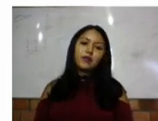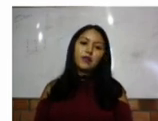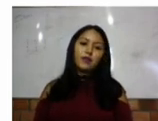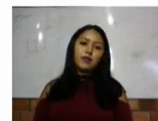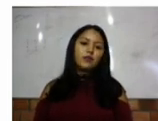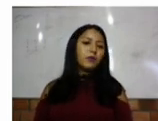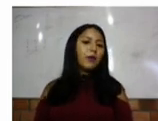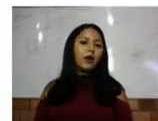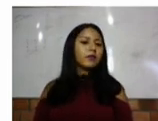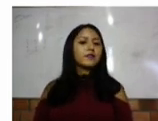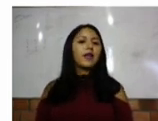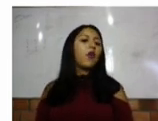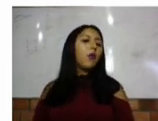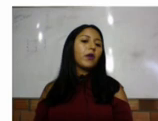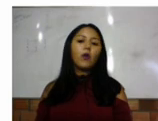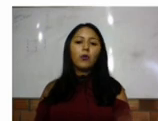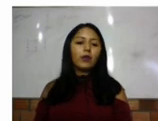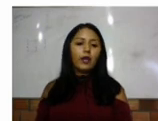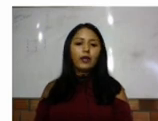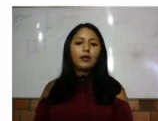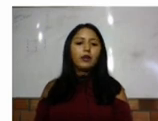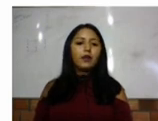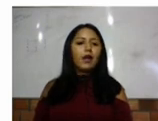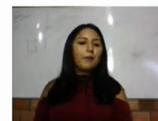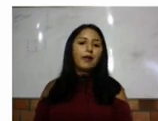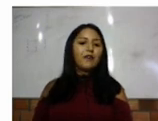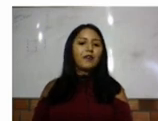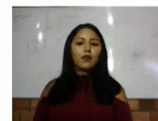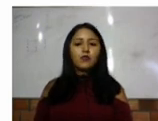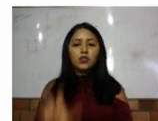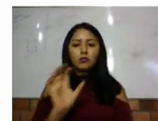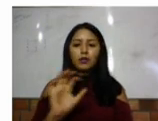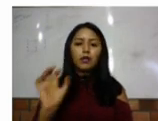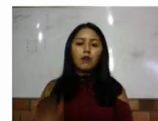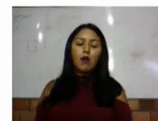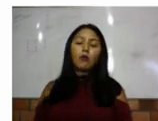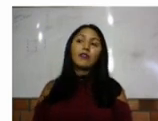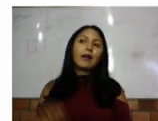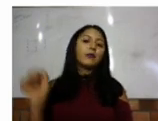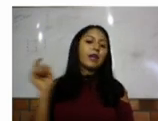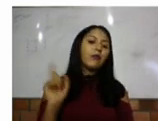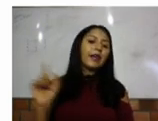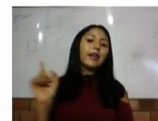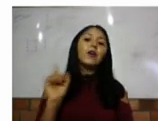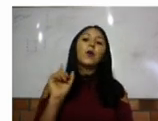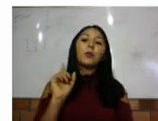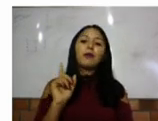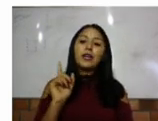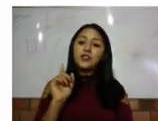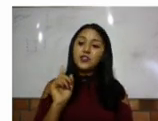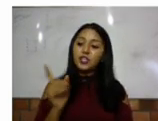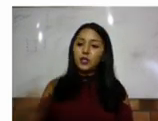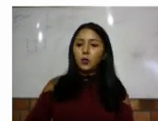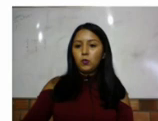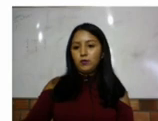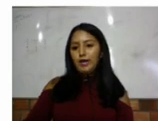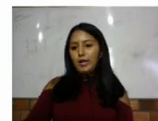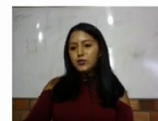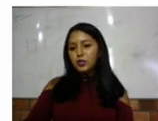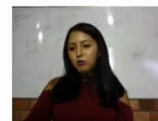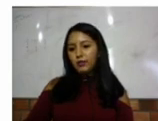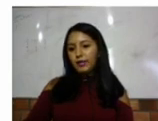dentista não importa se é homem ou mulher a palavra continua lingual que vai mudar o que o meu